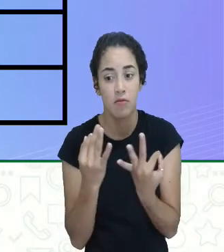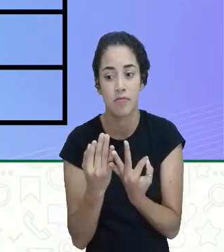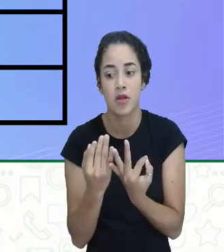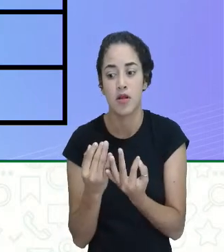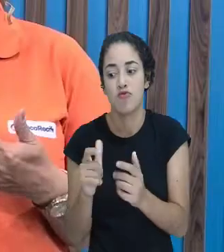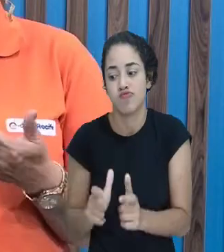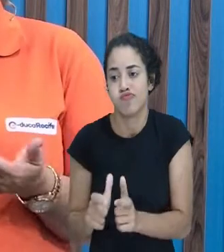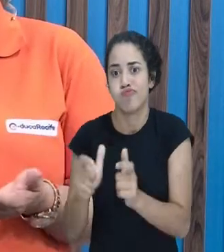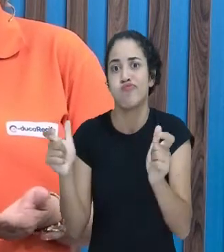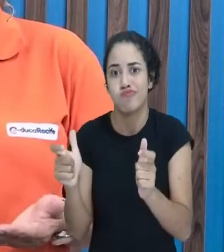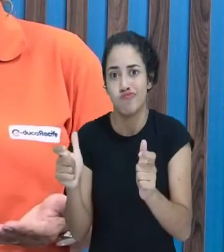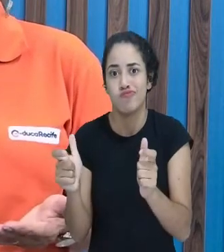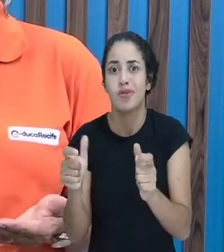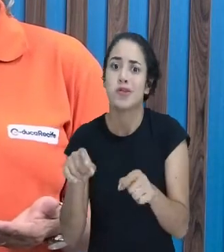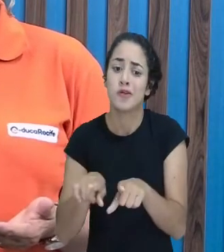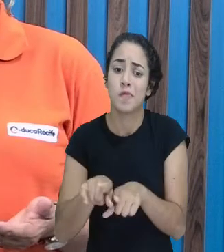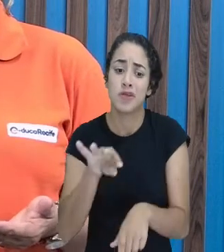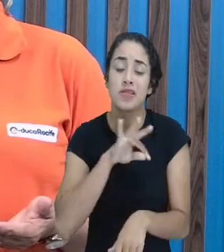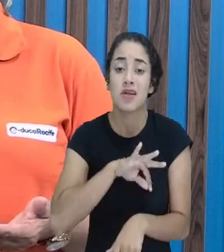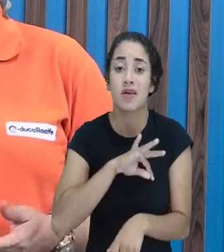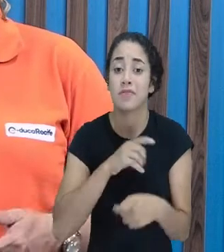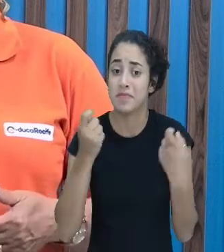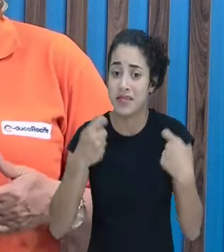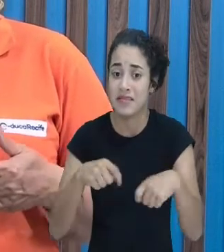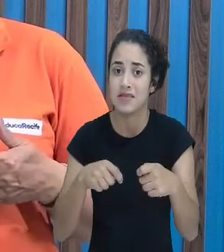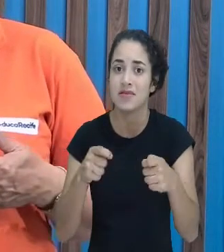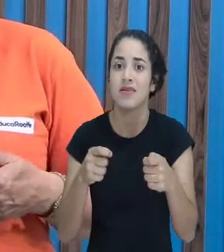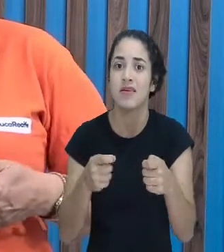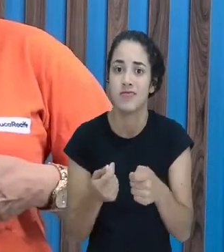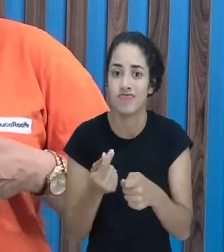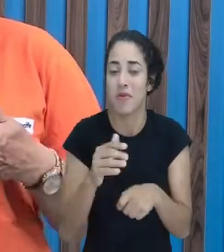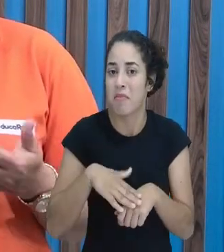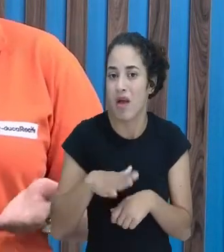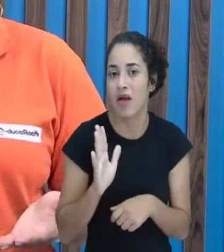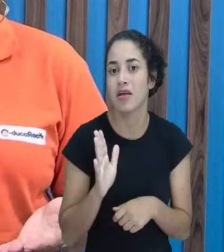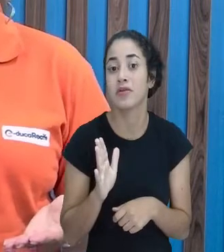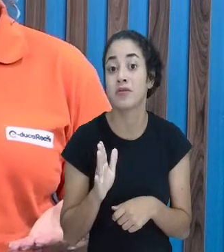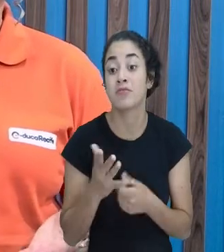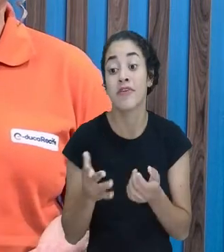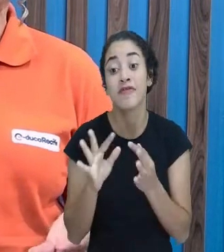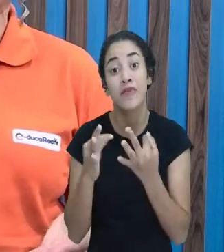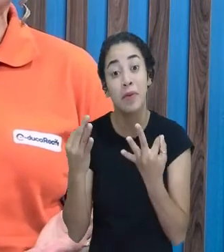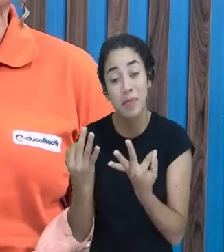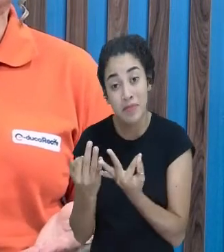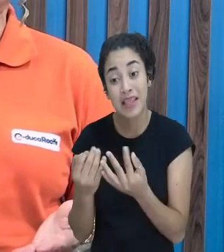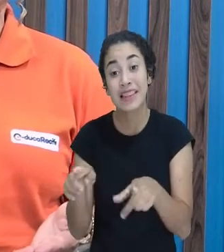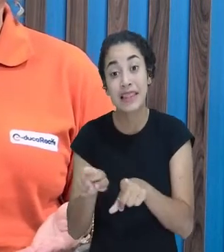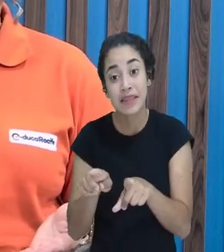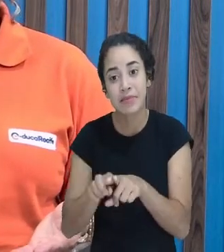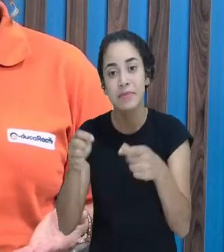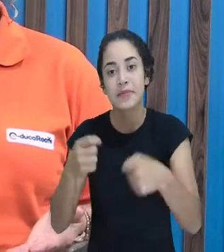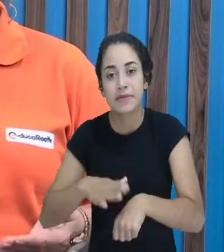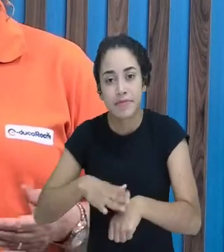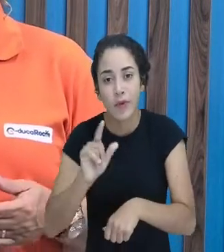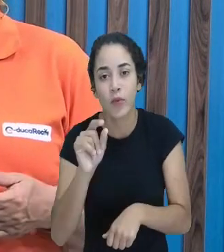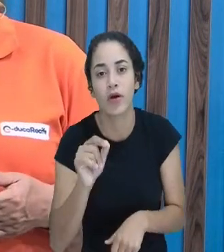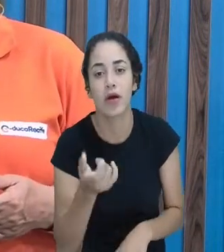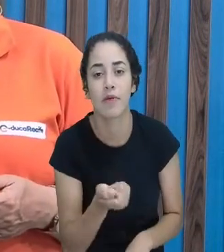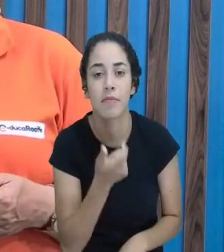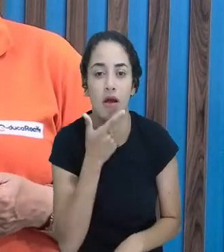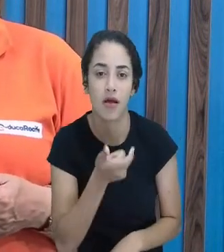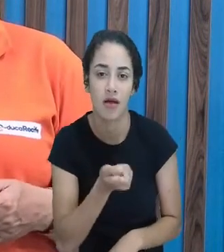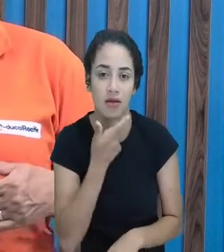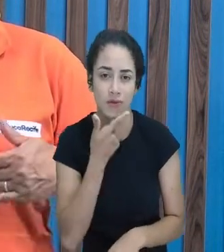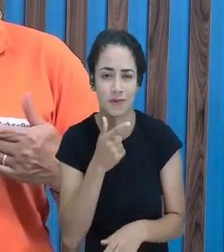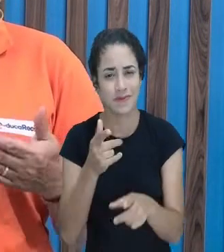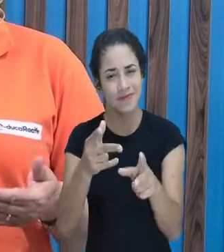o salário é maior, então essa família também consome mais medicação. Então, você